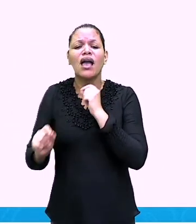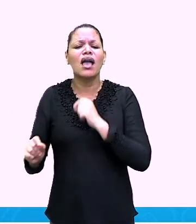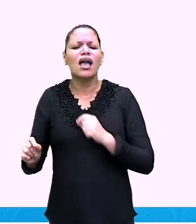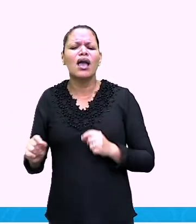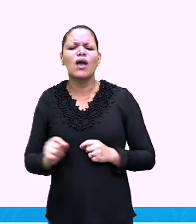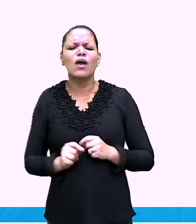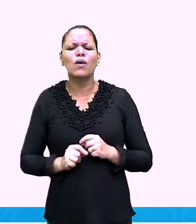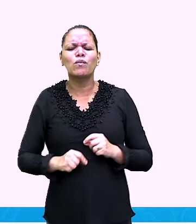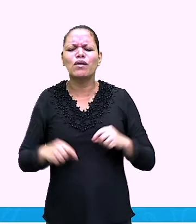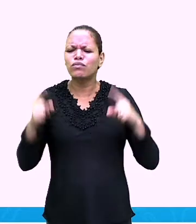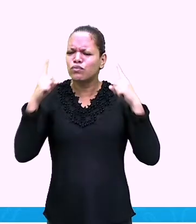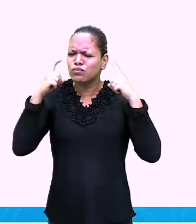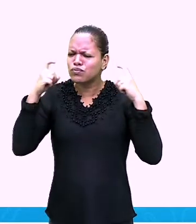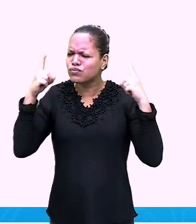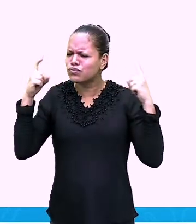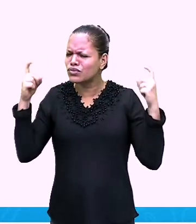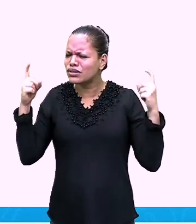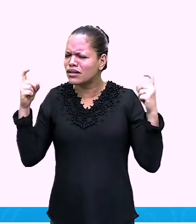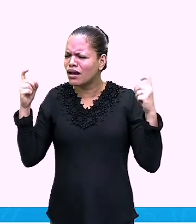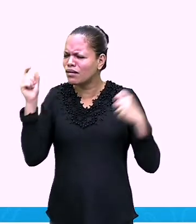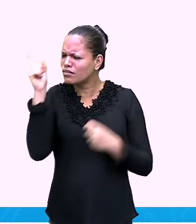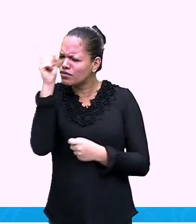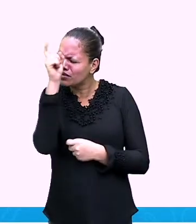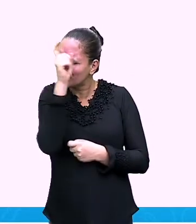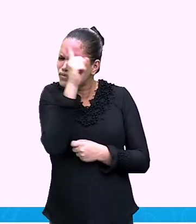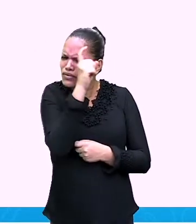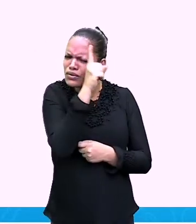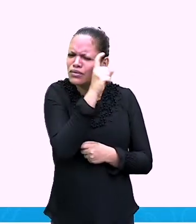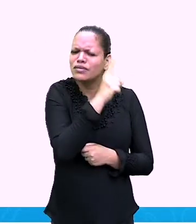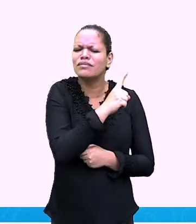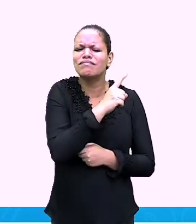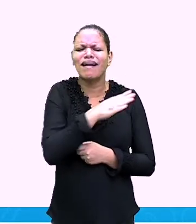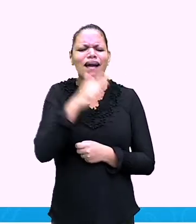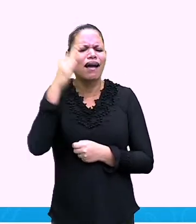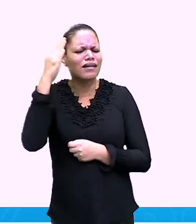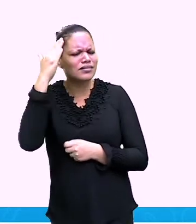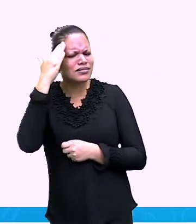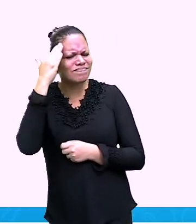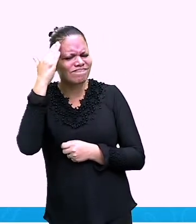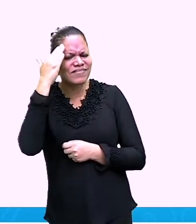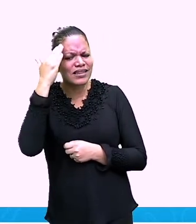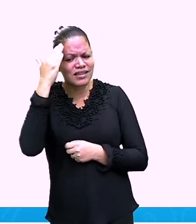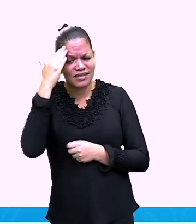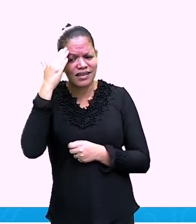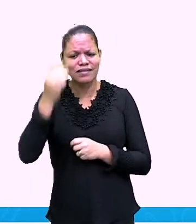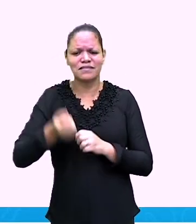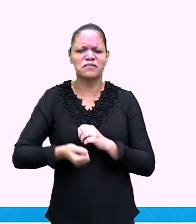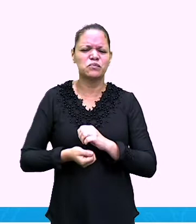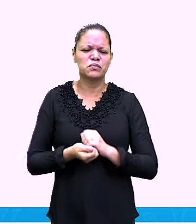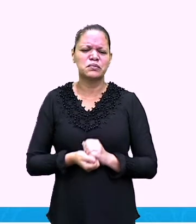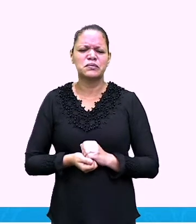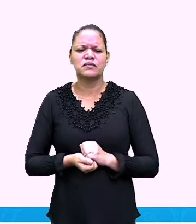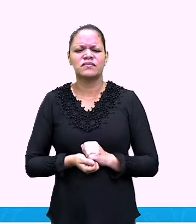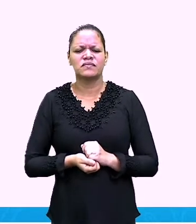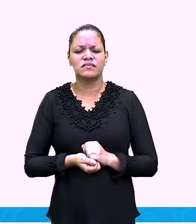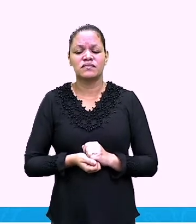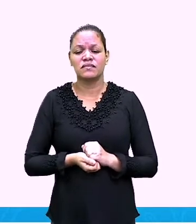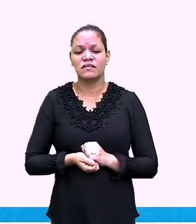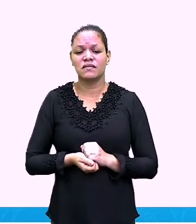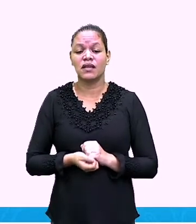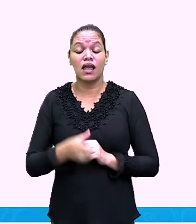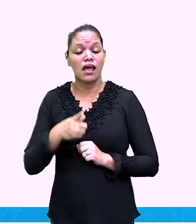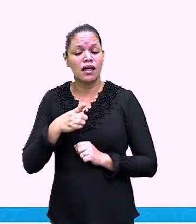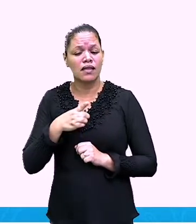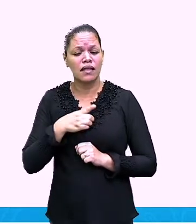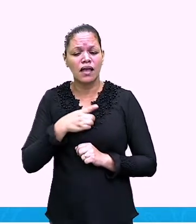distúrbio é alteração, confusão. Ficava uma confusão na cabeça dele, ele não conseguia aprender. Aqui a gente